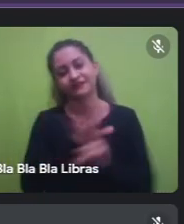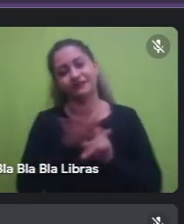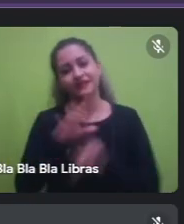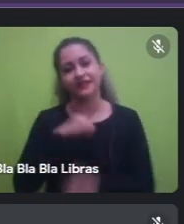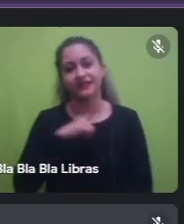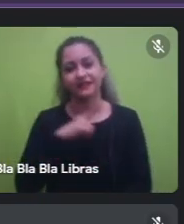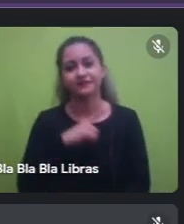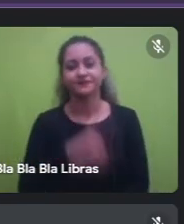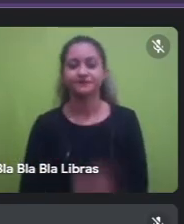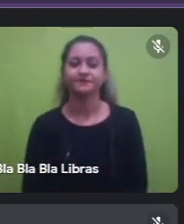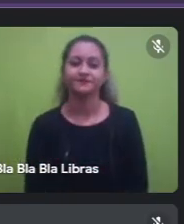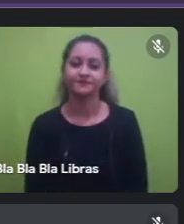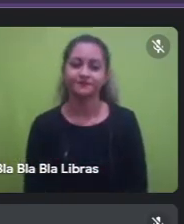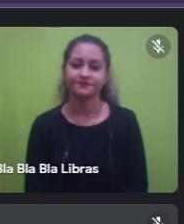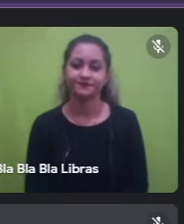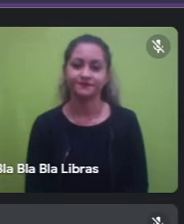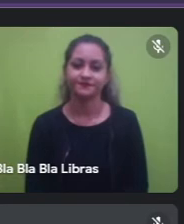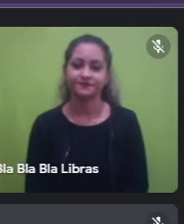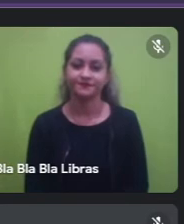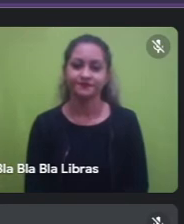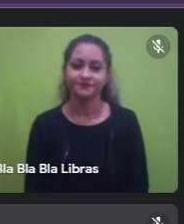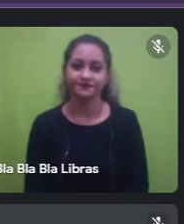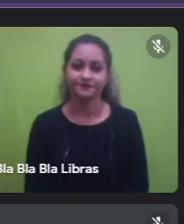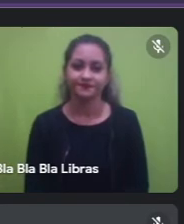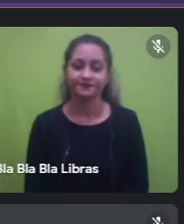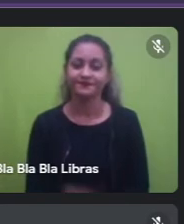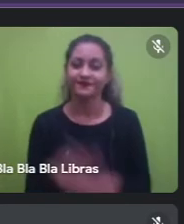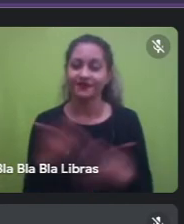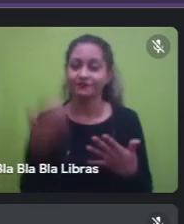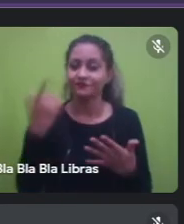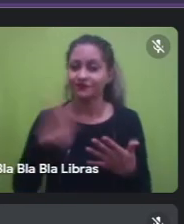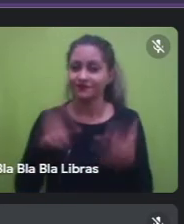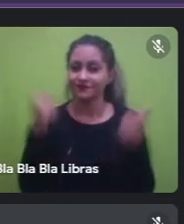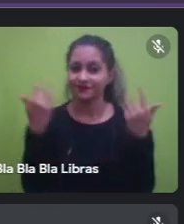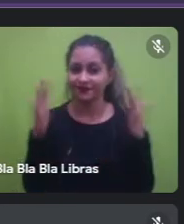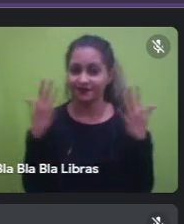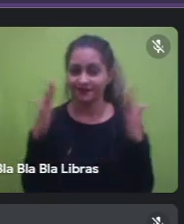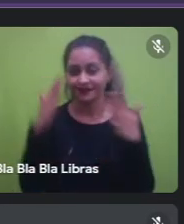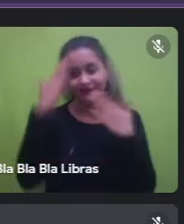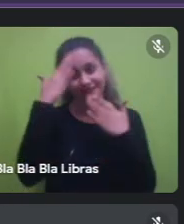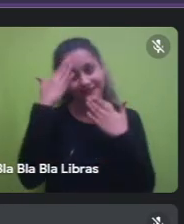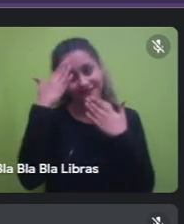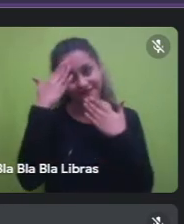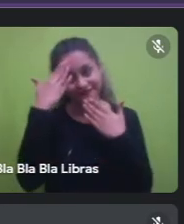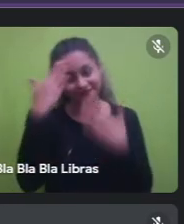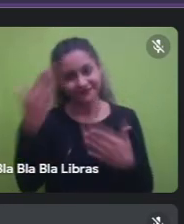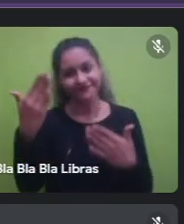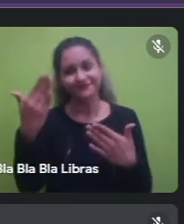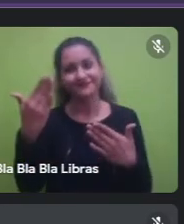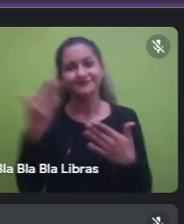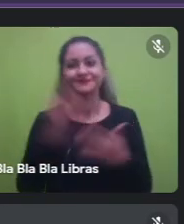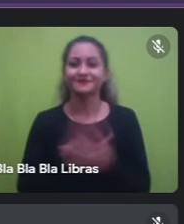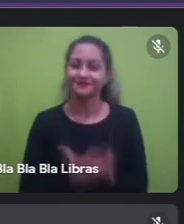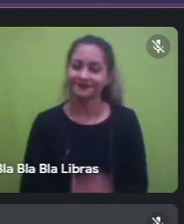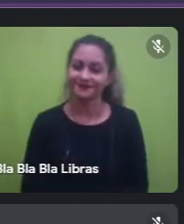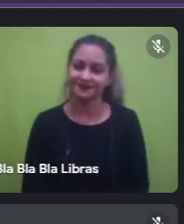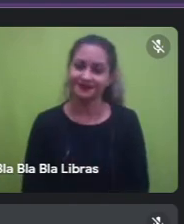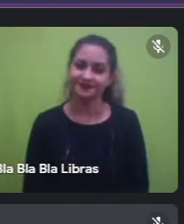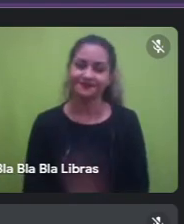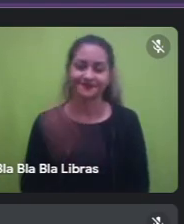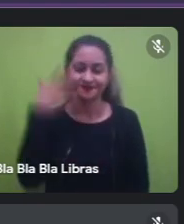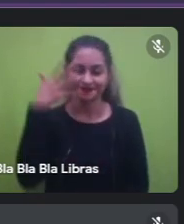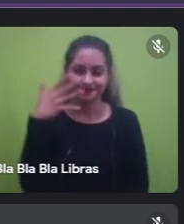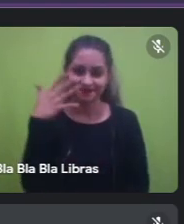vem causar aí a população. Tá? Então, mais uma vez, parabéns e agradeço imensamente, né, pela